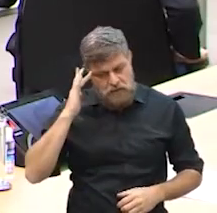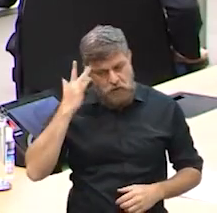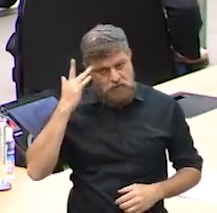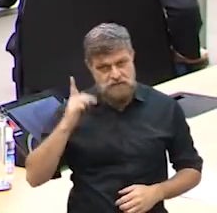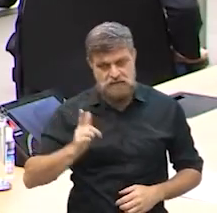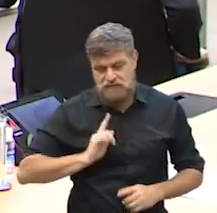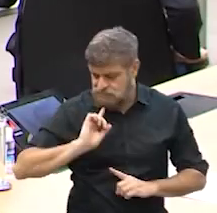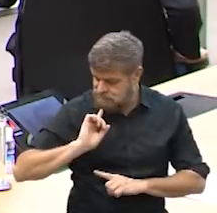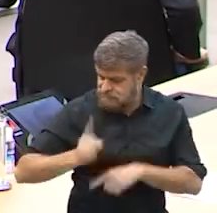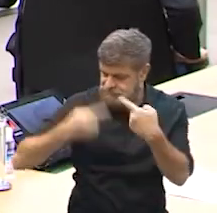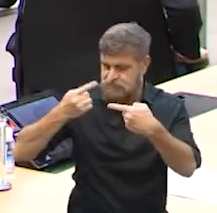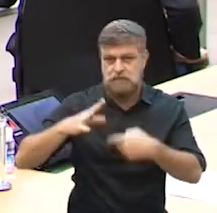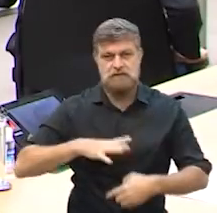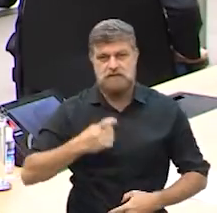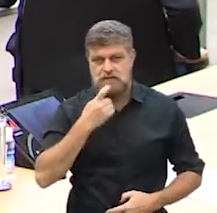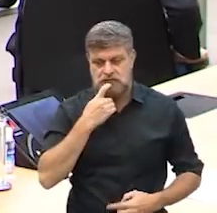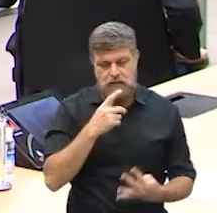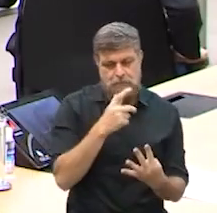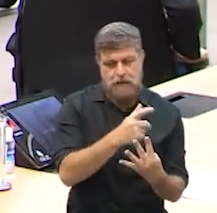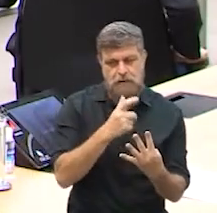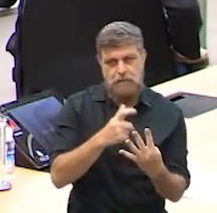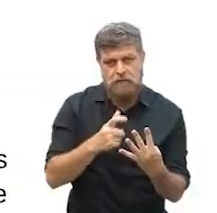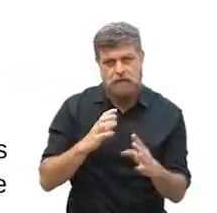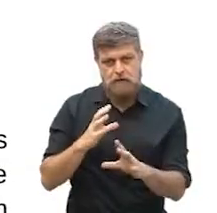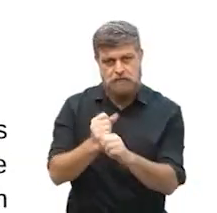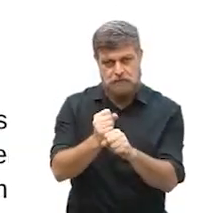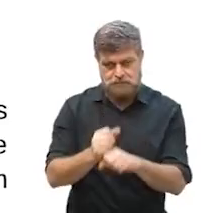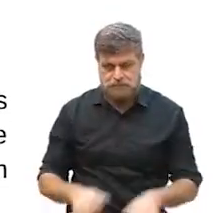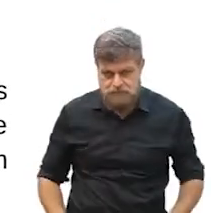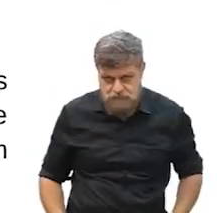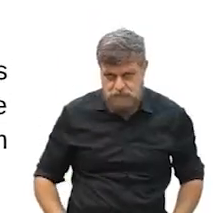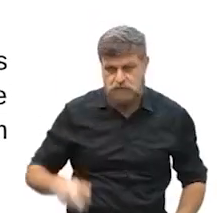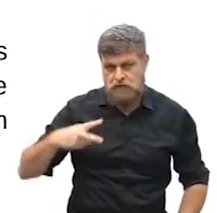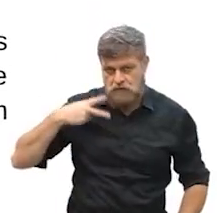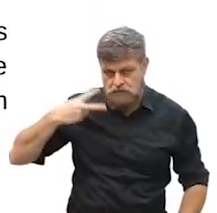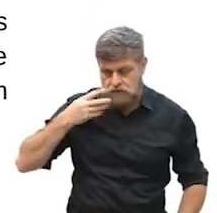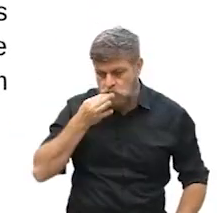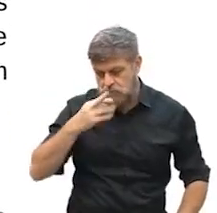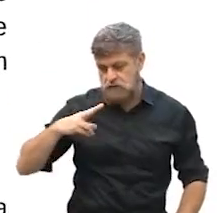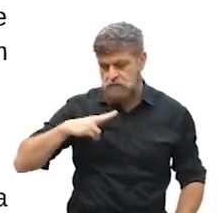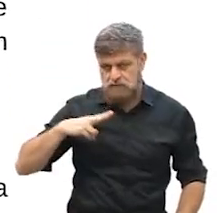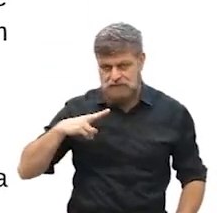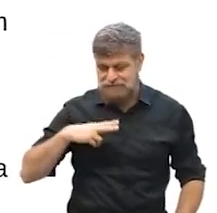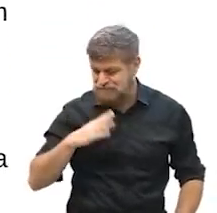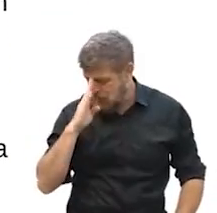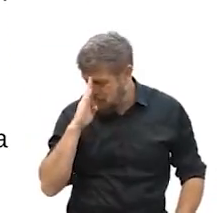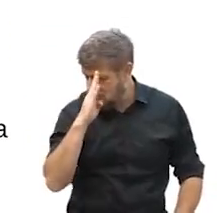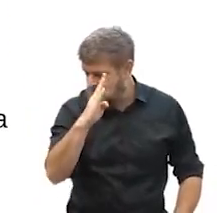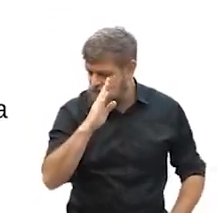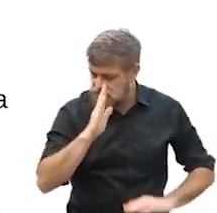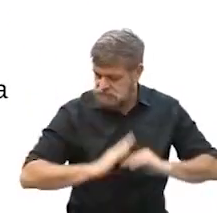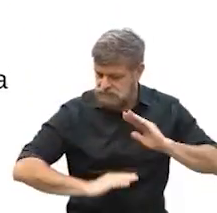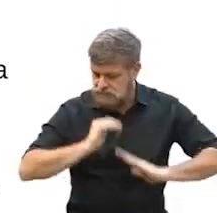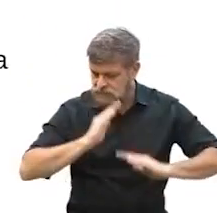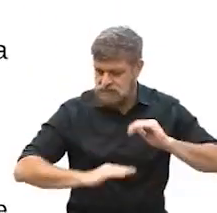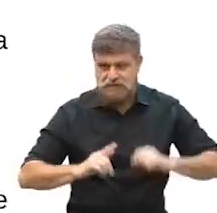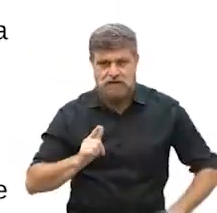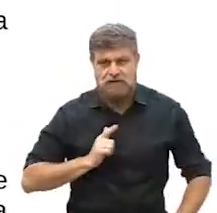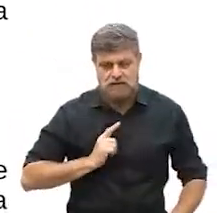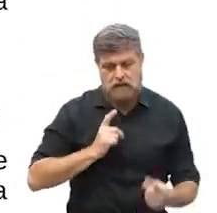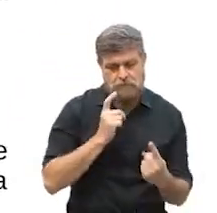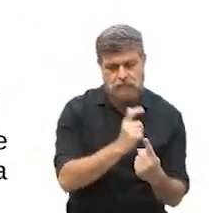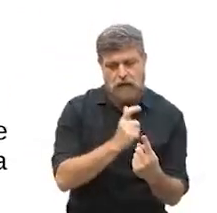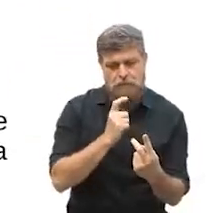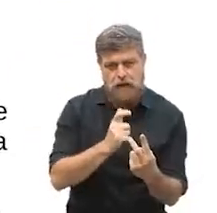um grande êxito aqui para Campinas na questão da vacina. O vereador acredita que essa é uma medida essencial para que seja vacinada